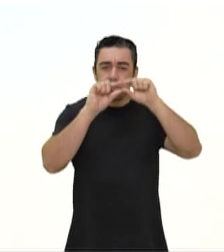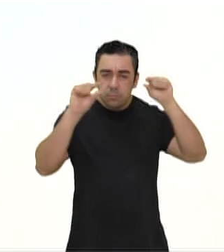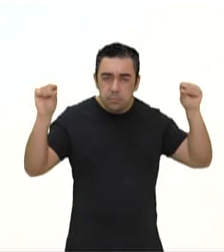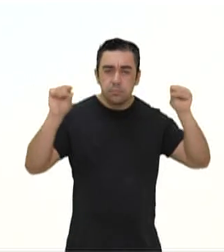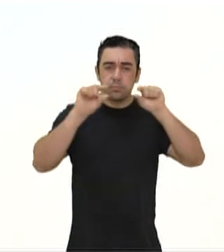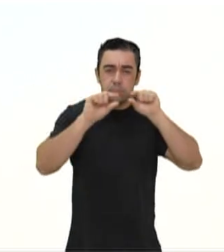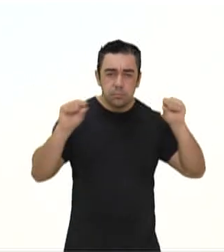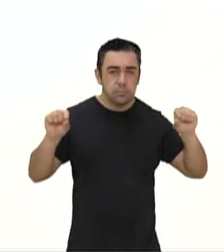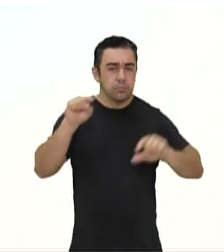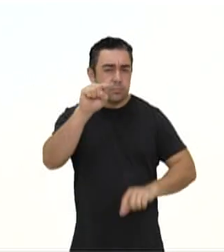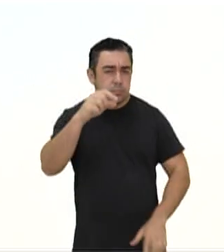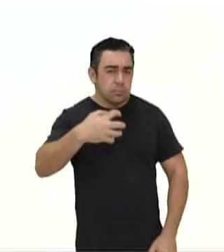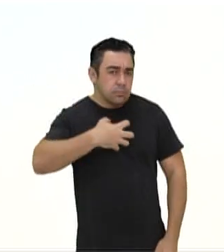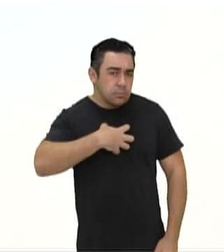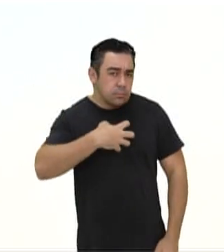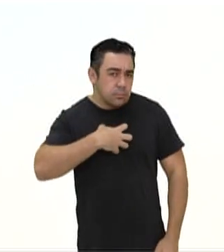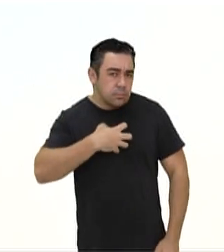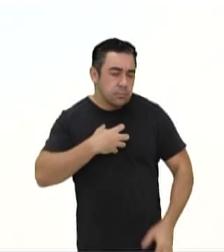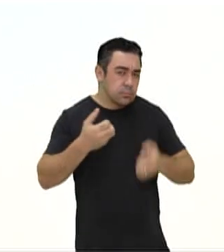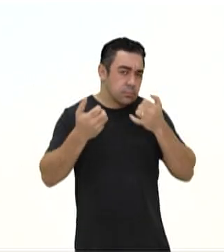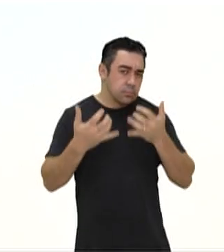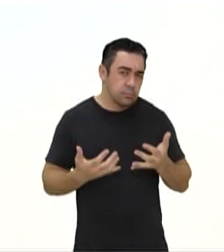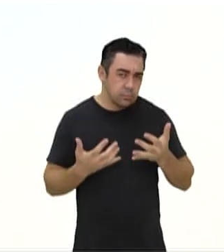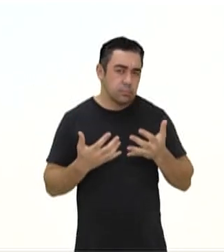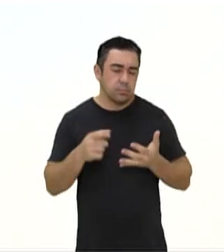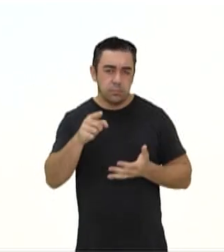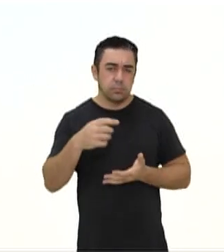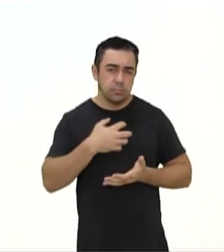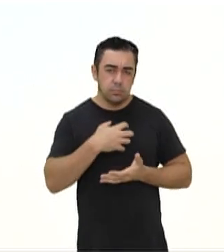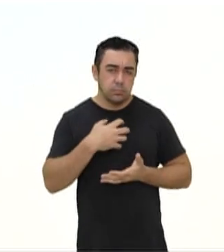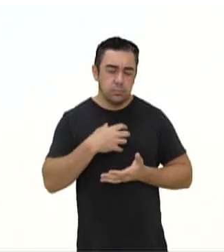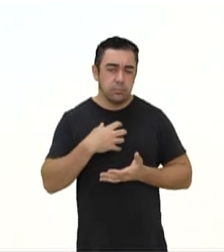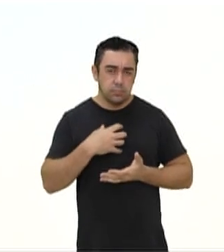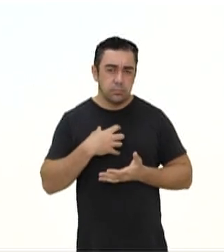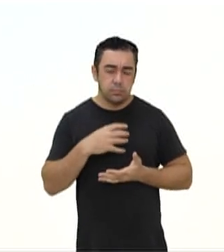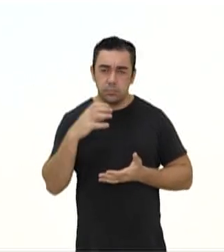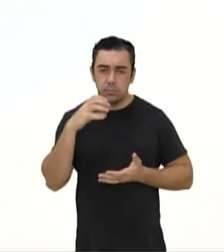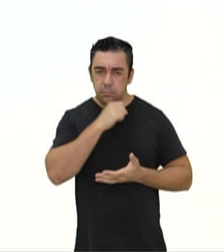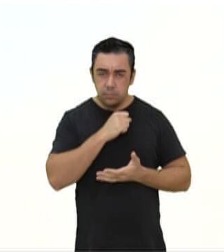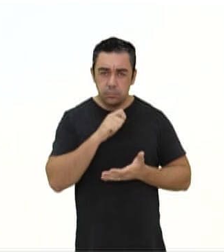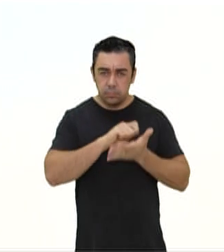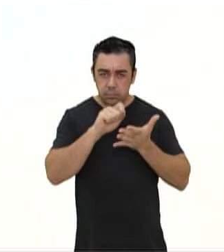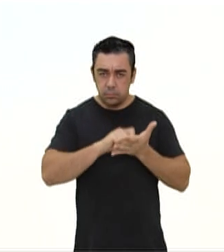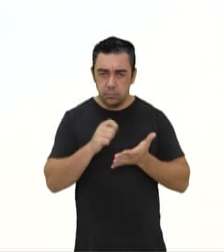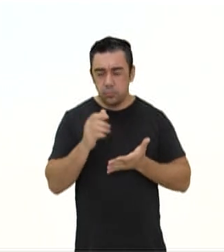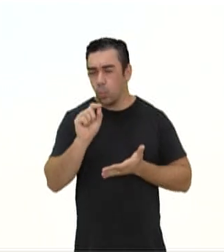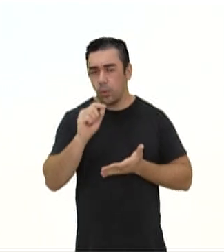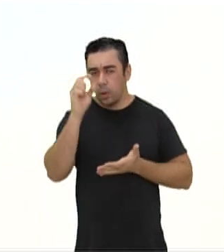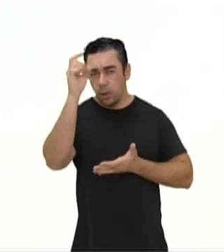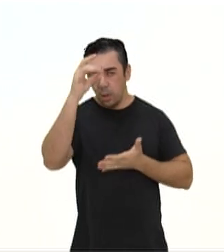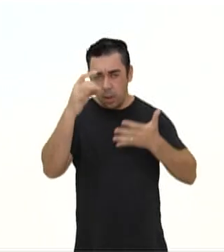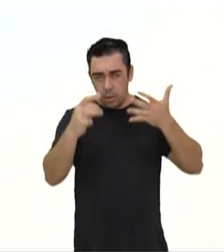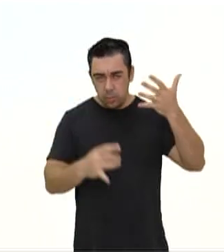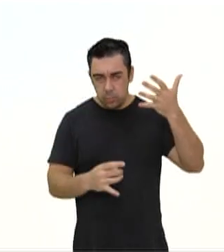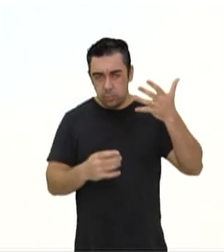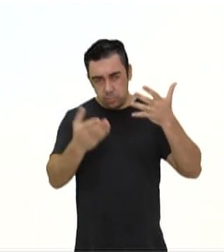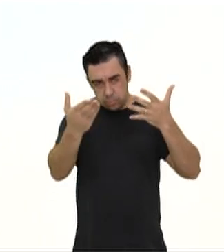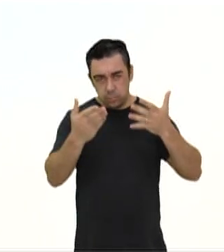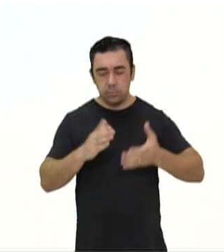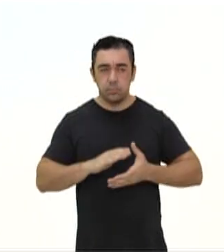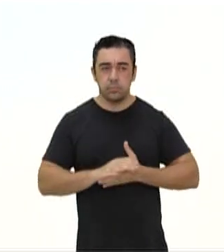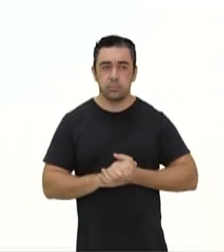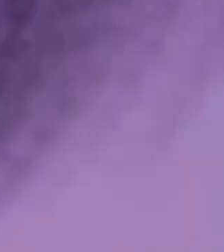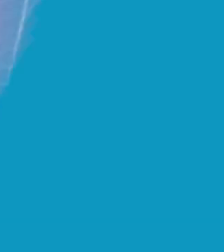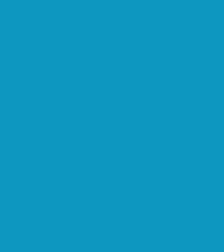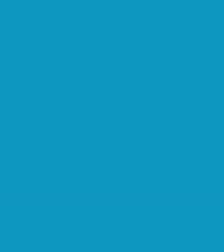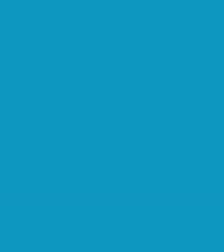você, com o seu jeito de escrever, de falar, assim, rapidinho, o que é cada uma delas? Defina lá para a